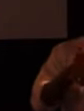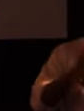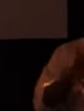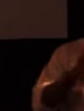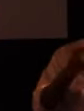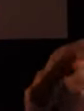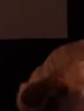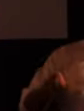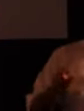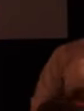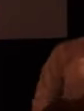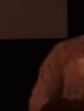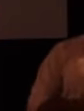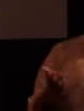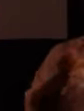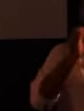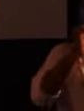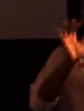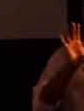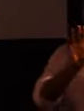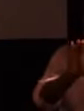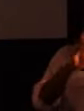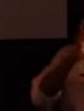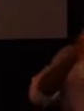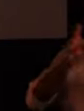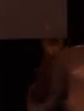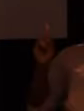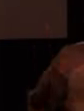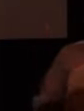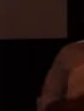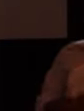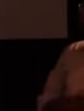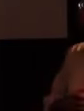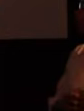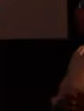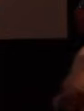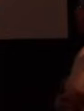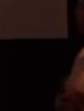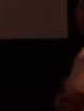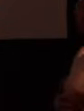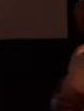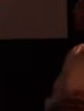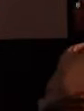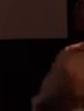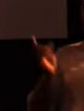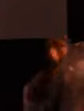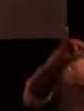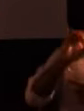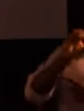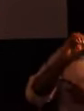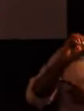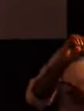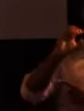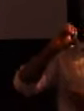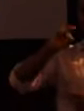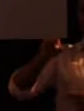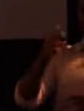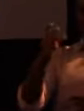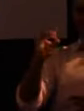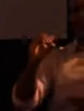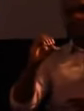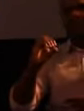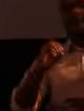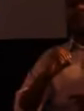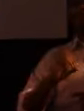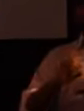Tá certo? Então, ali um exemplo de você ter um índice de ocupação de 0,30 ou, como a gente diz,